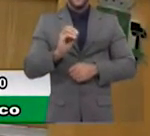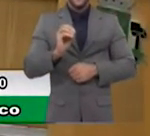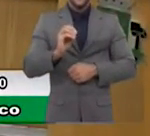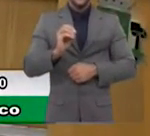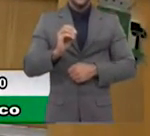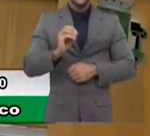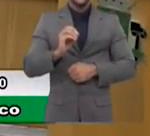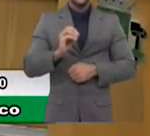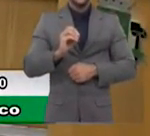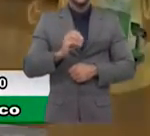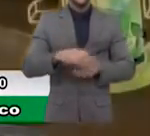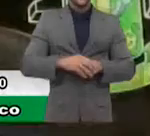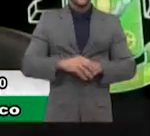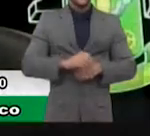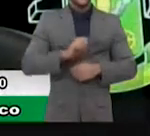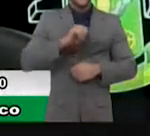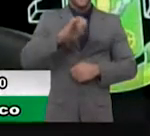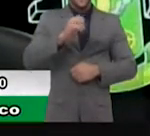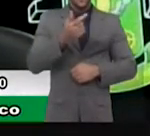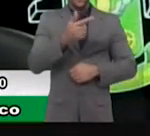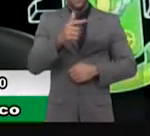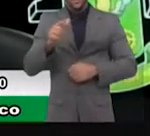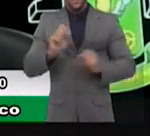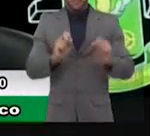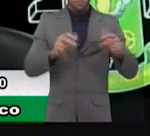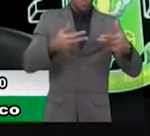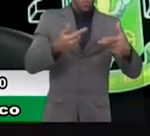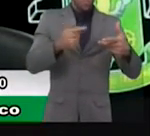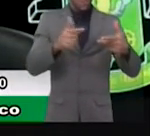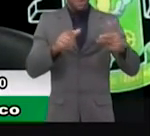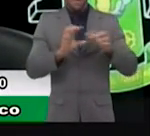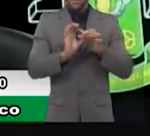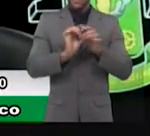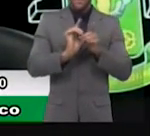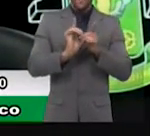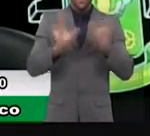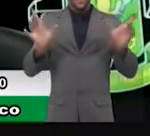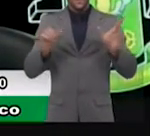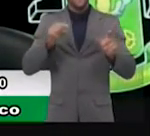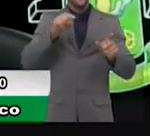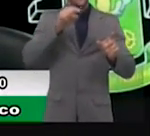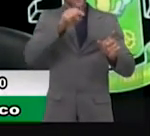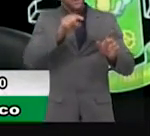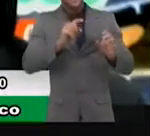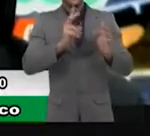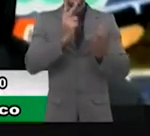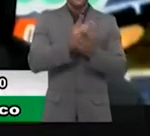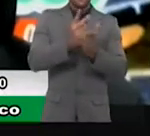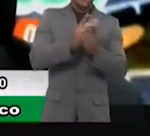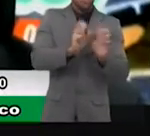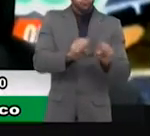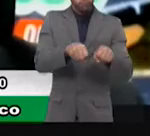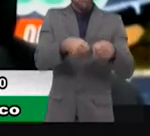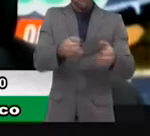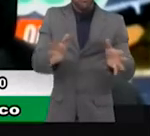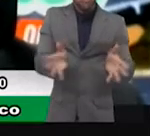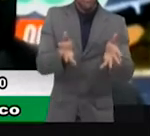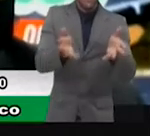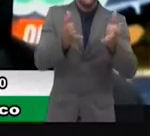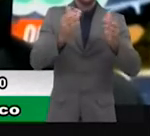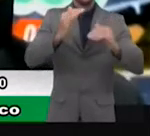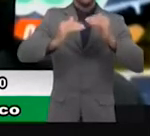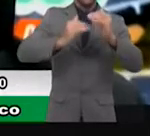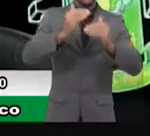Sem legislativo, não há democracia. Vossa Excelência muito contribuiu para o desenvolvimento dessa